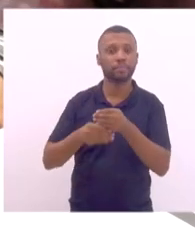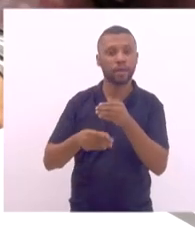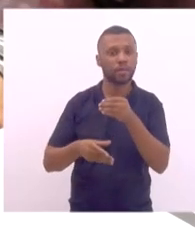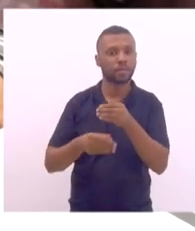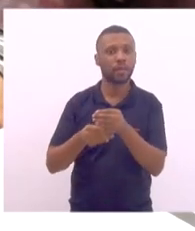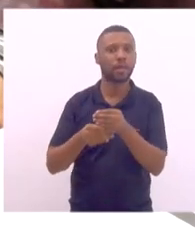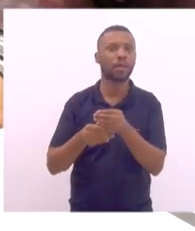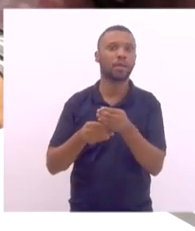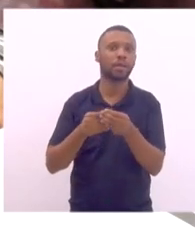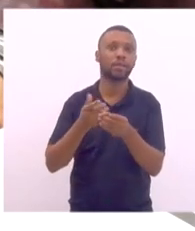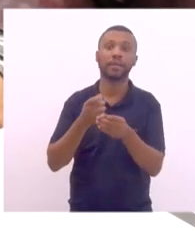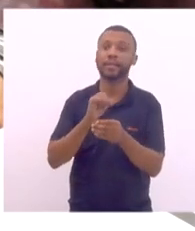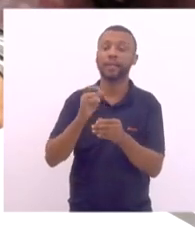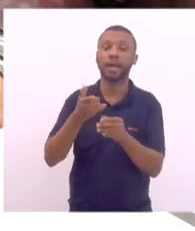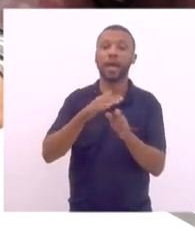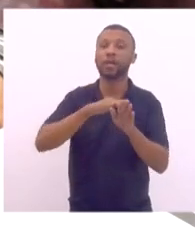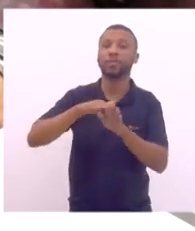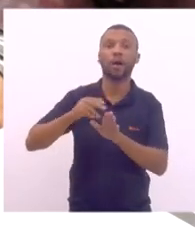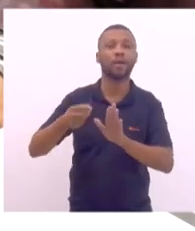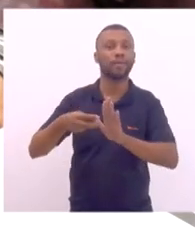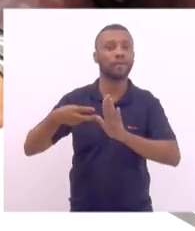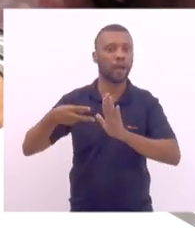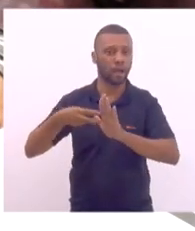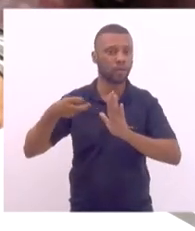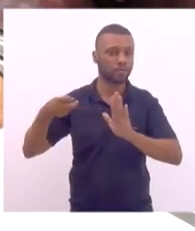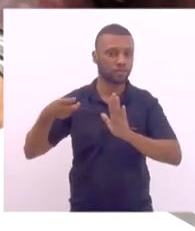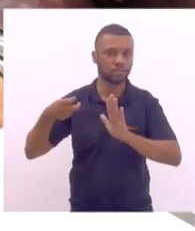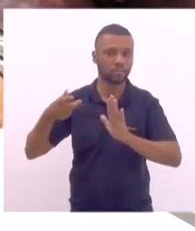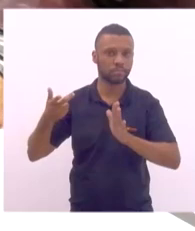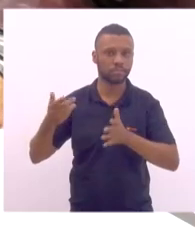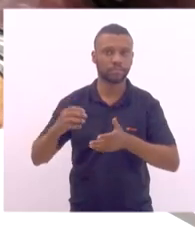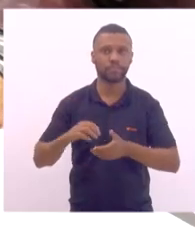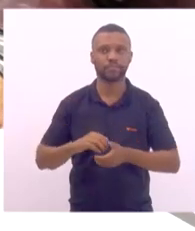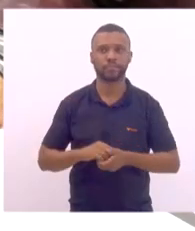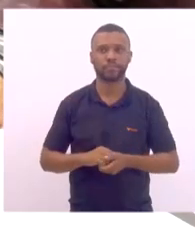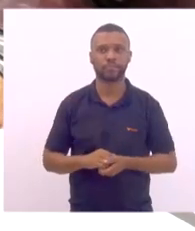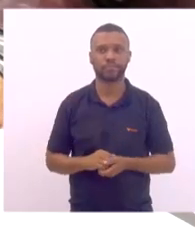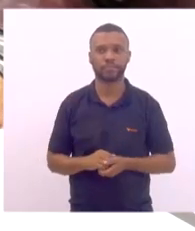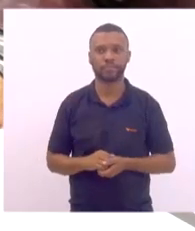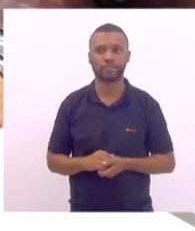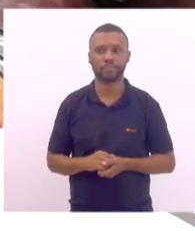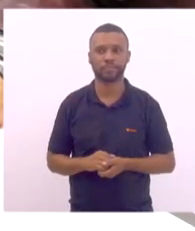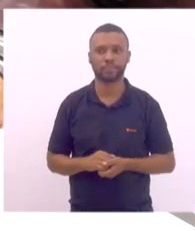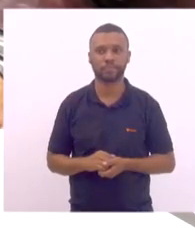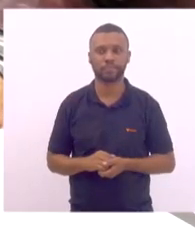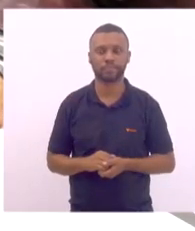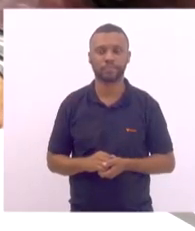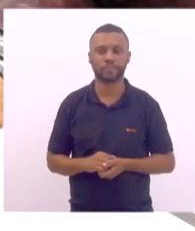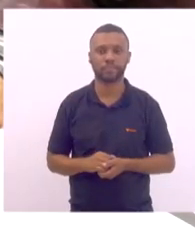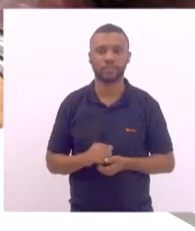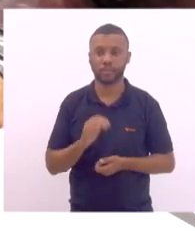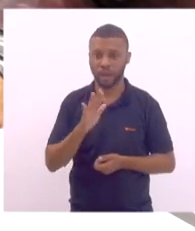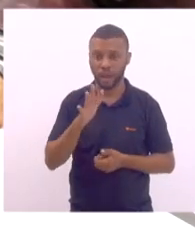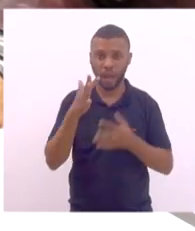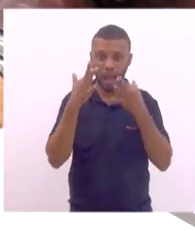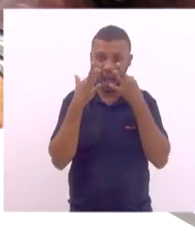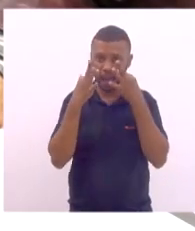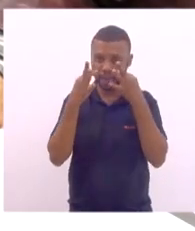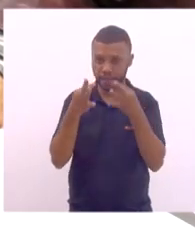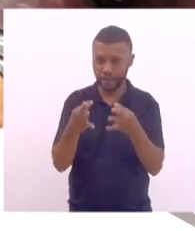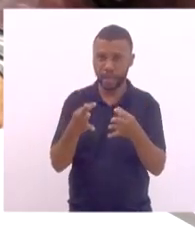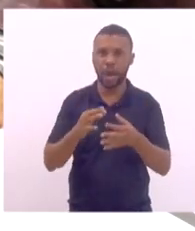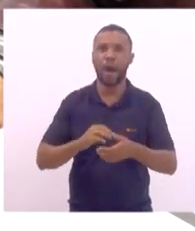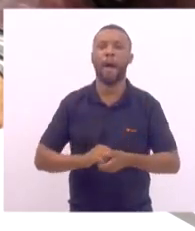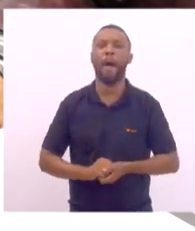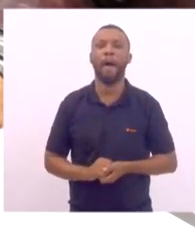gente derrubar o veto, não. Vai ficar com duas tabelas. Olha só, presidente, o senhor não me ouviu. Presta atenção. Olha só. O